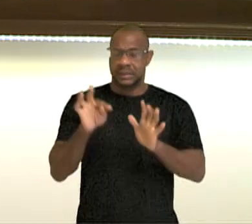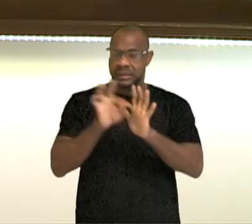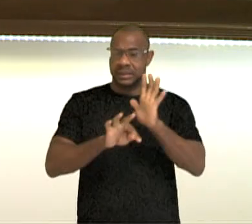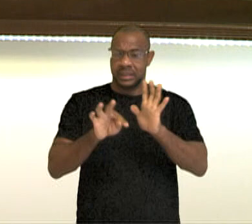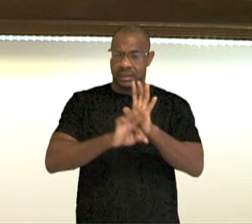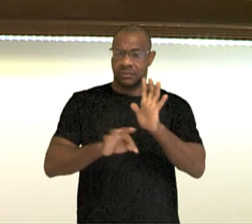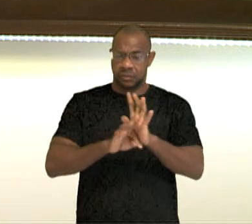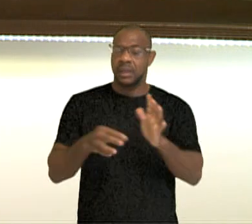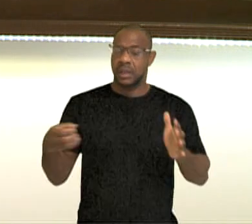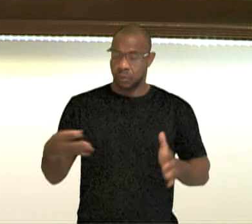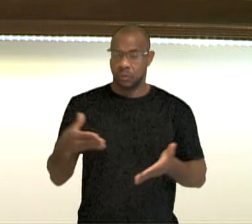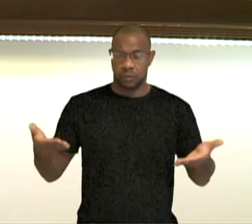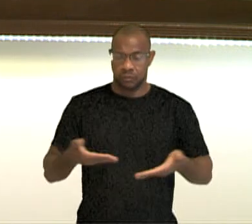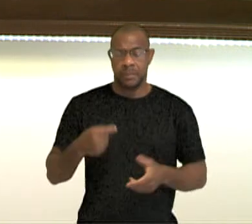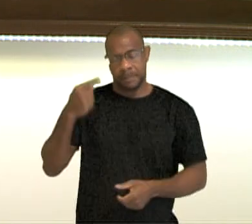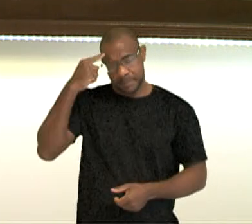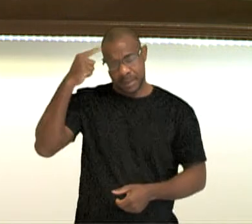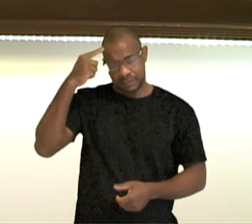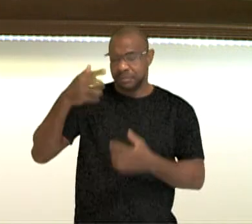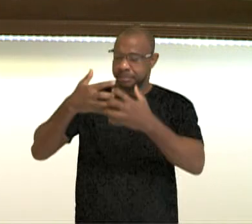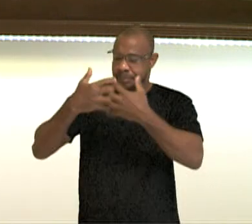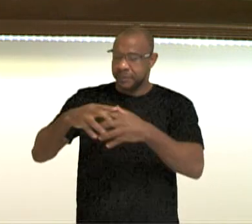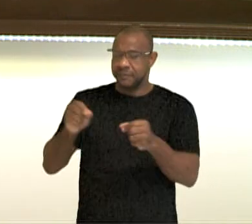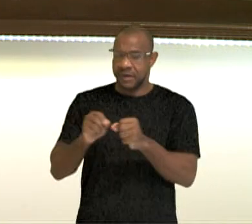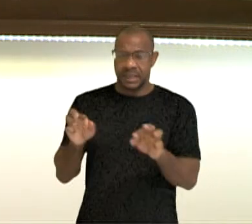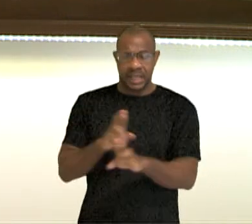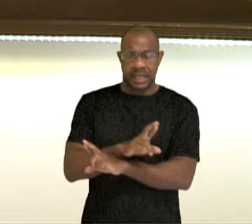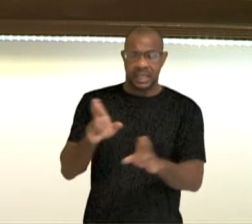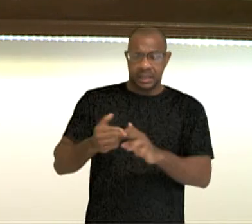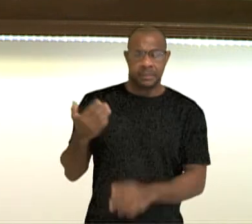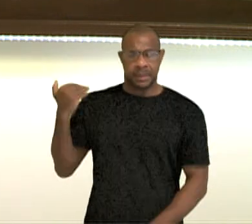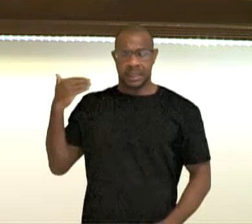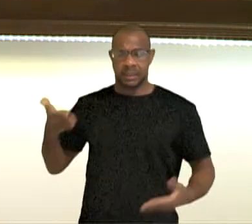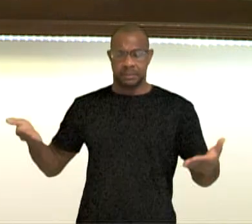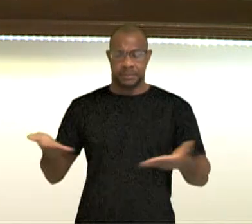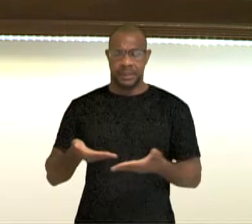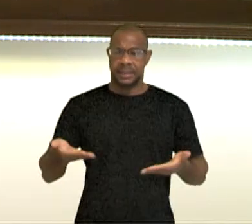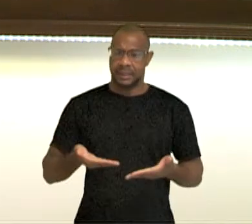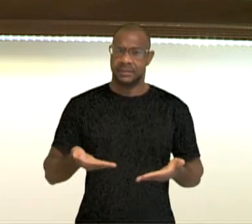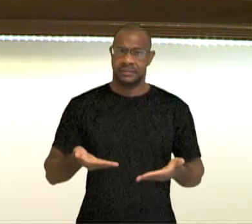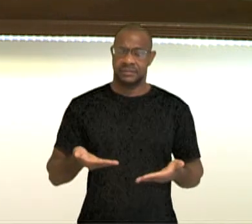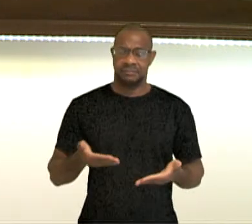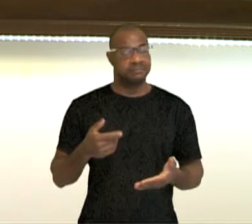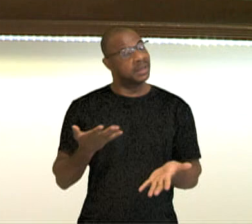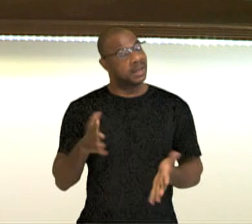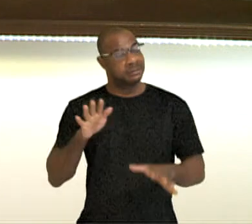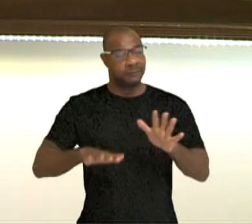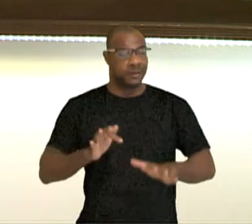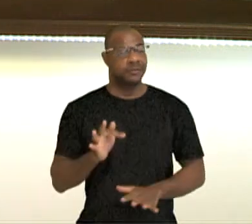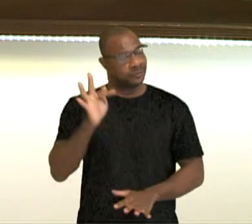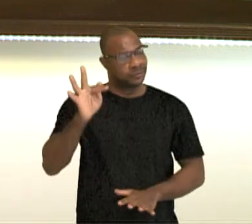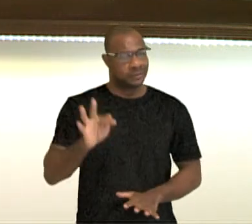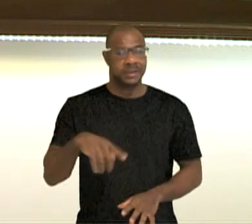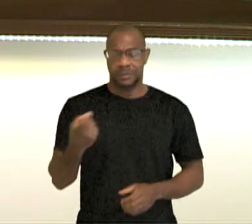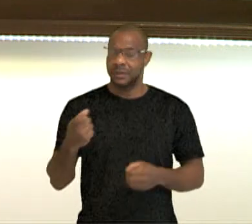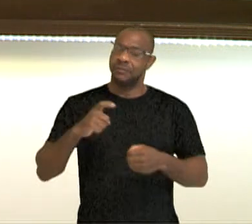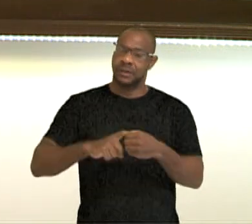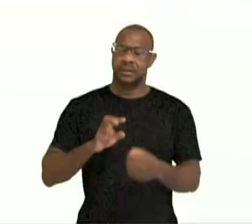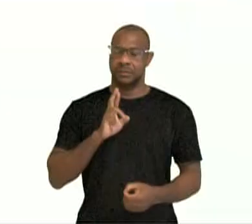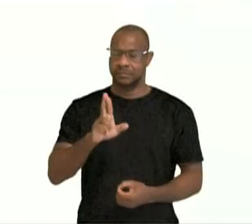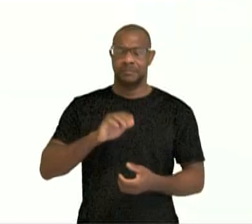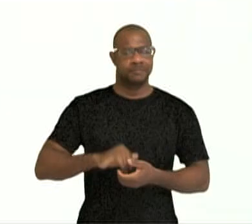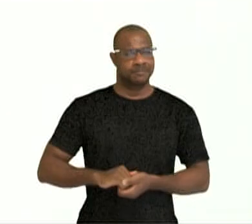é muito atual. Pensem aí, façam essa relação entre o passado e o presente, e quem sabe o futuro, a gente já volta comentando o